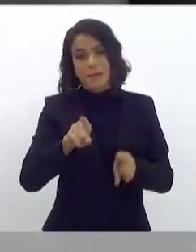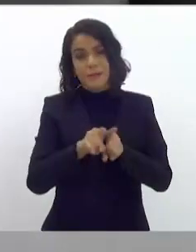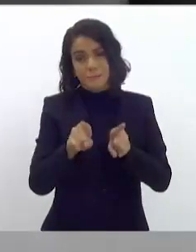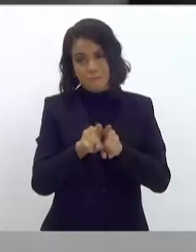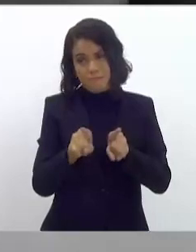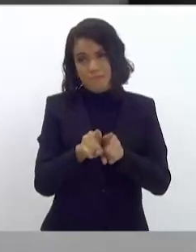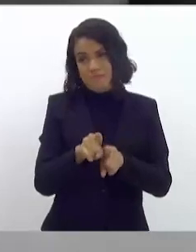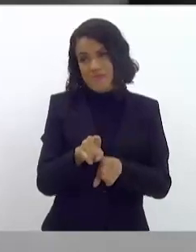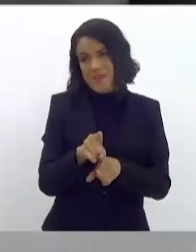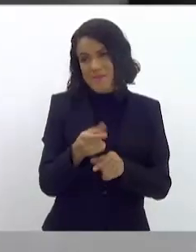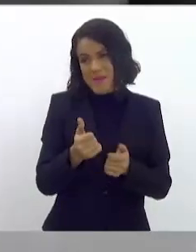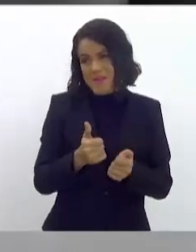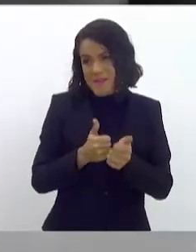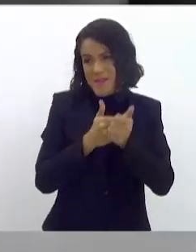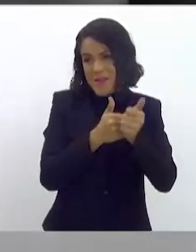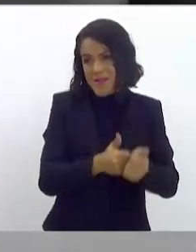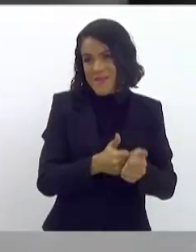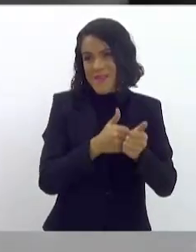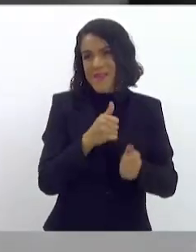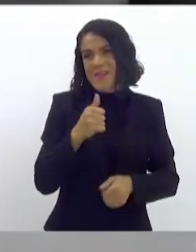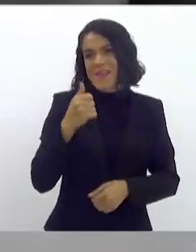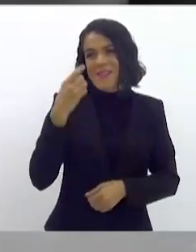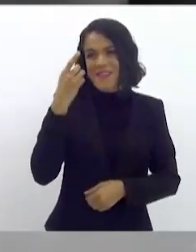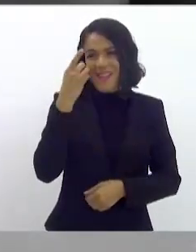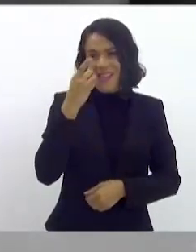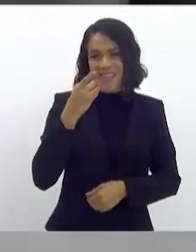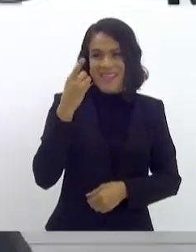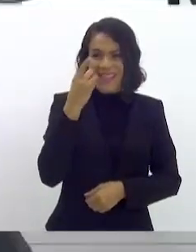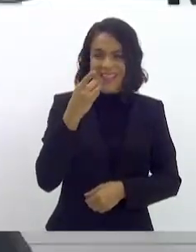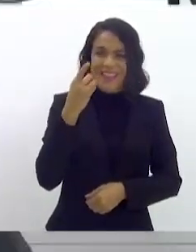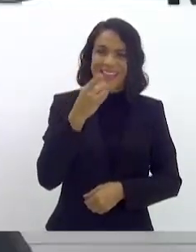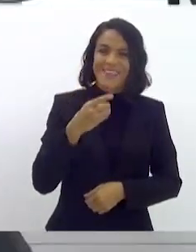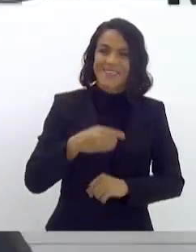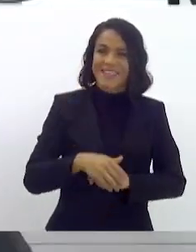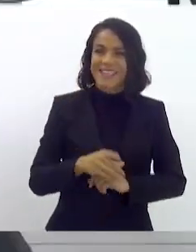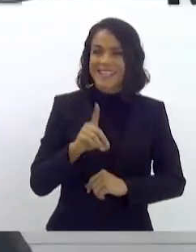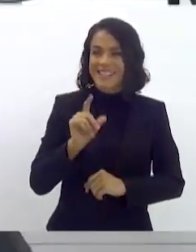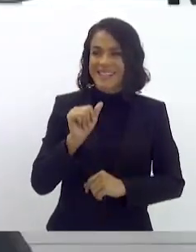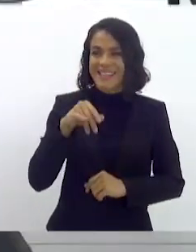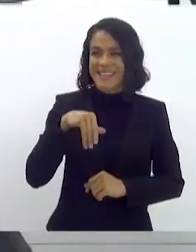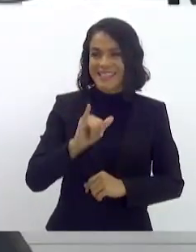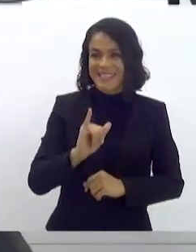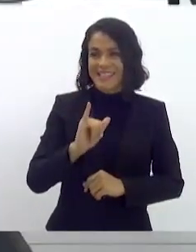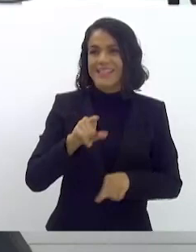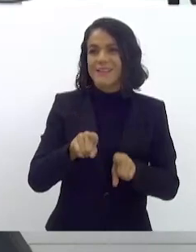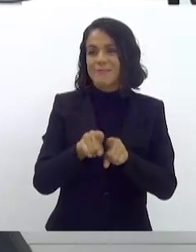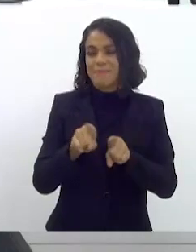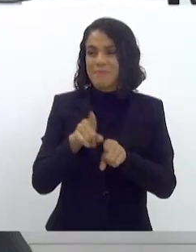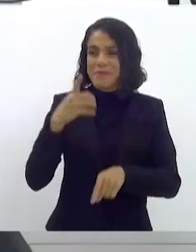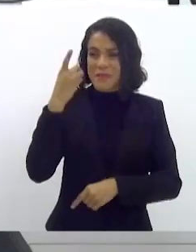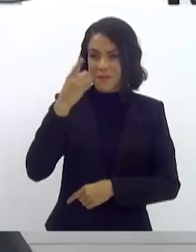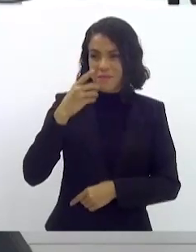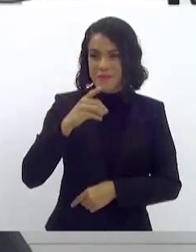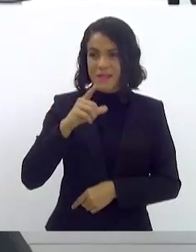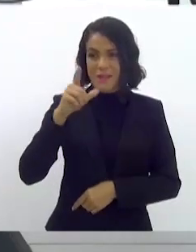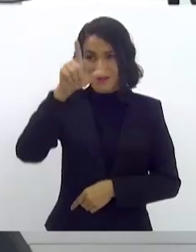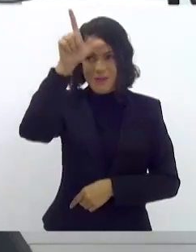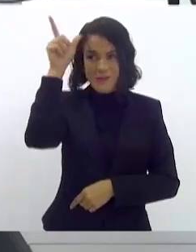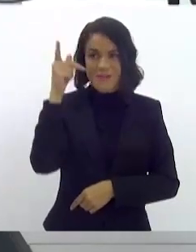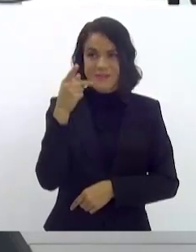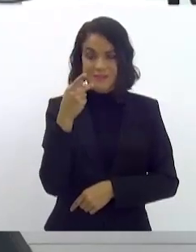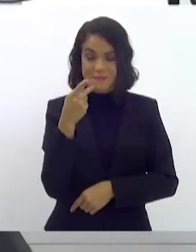Excelência, obviamente. Vamos juntas e junto. Obrigada, deputada Dani Monteiro. Deputado Luiz Paulo.